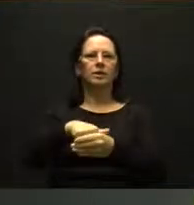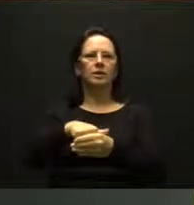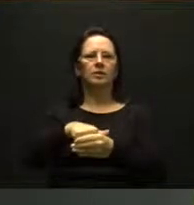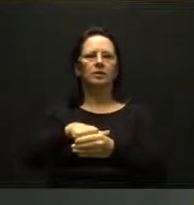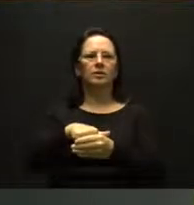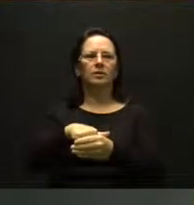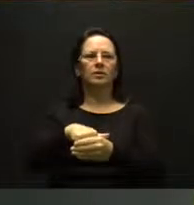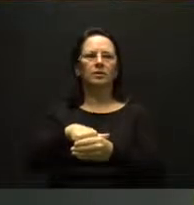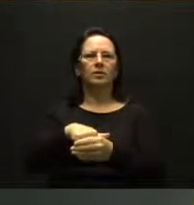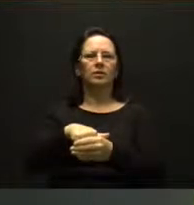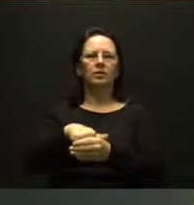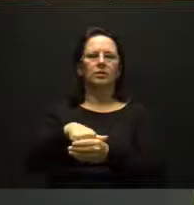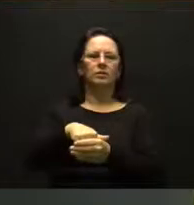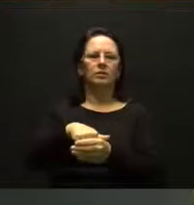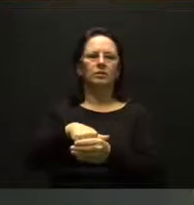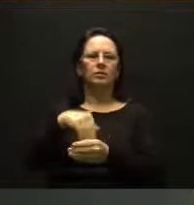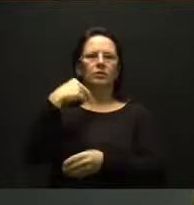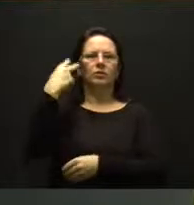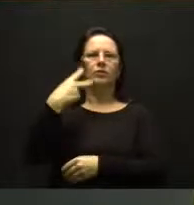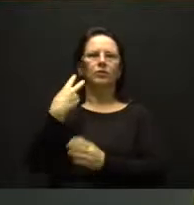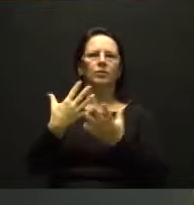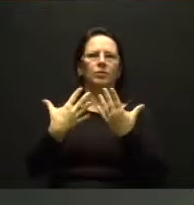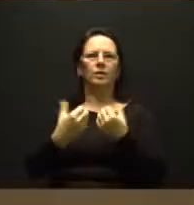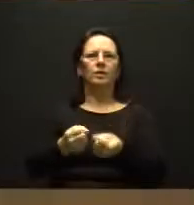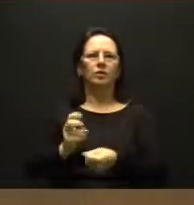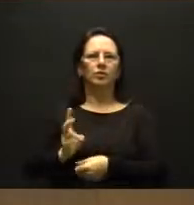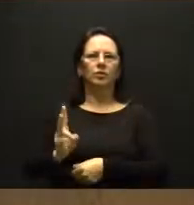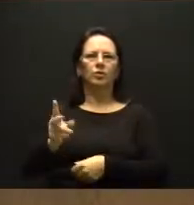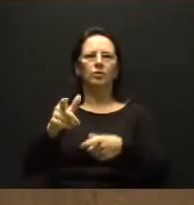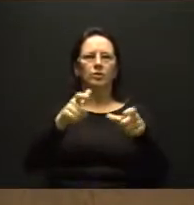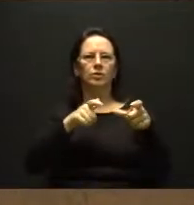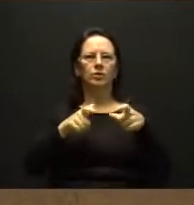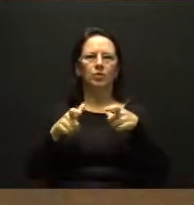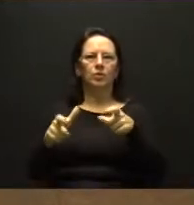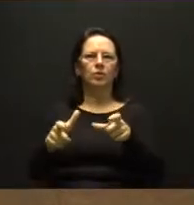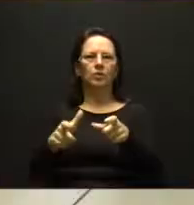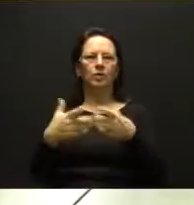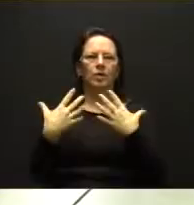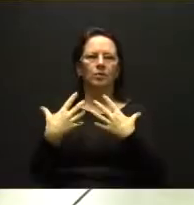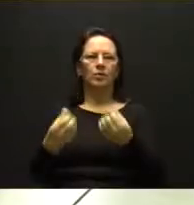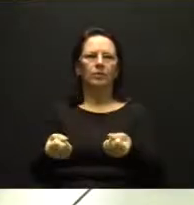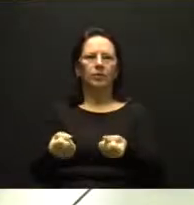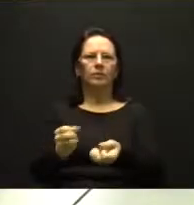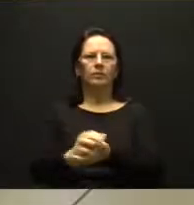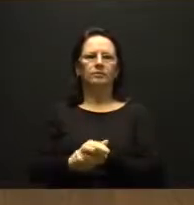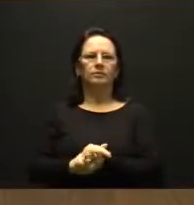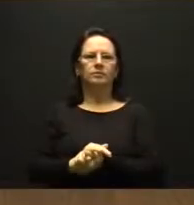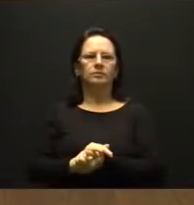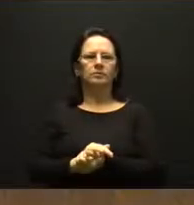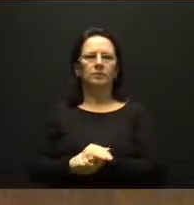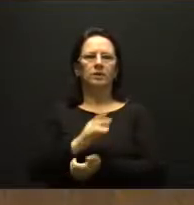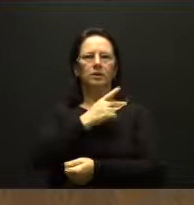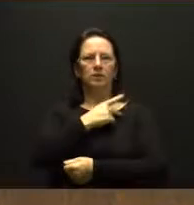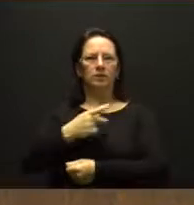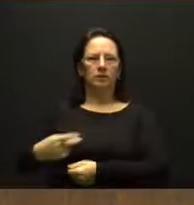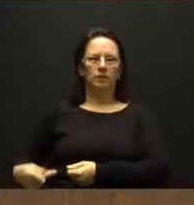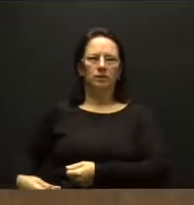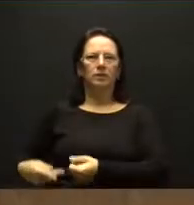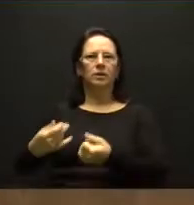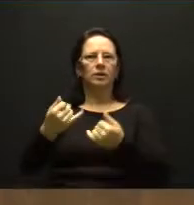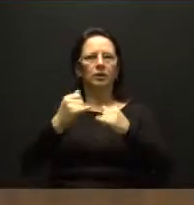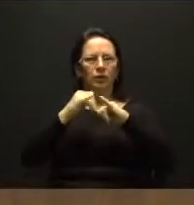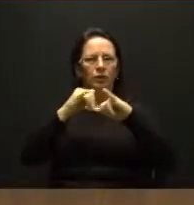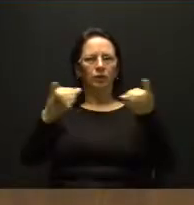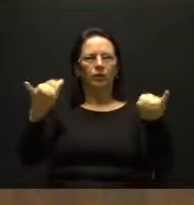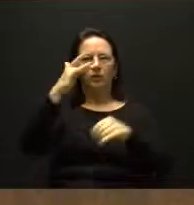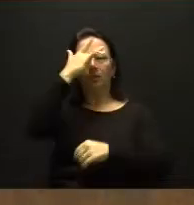em votação os vereadores foi pela aprovação permaneçam como se encontram aprovado essa presidência informa